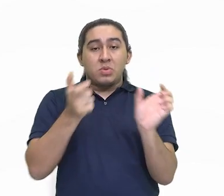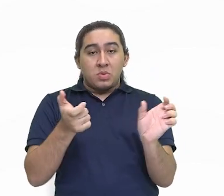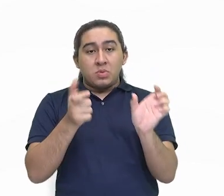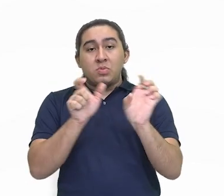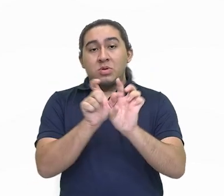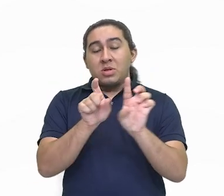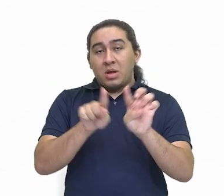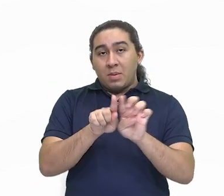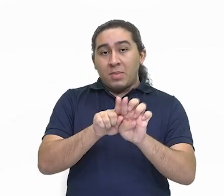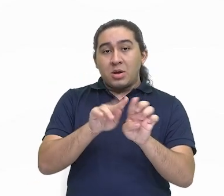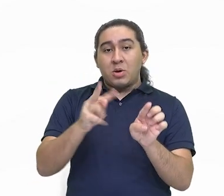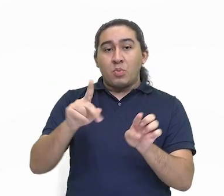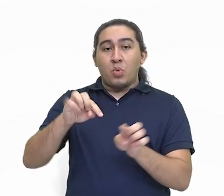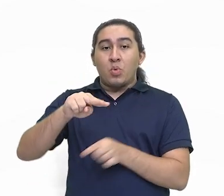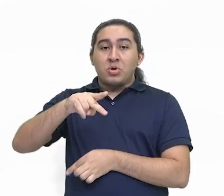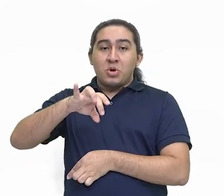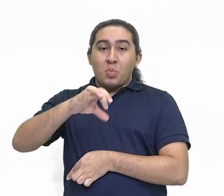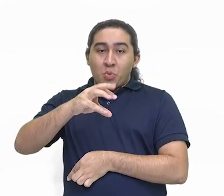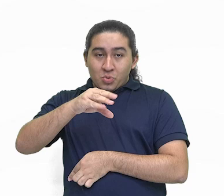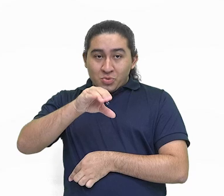antônimos,